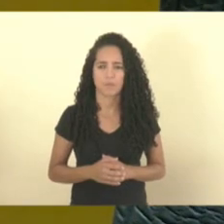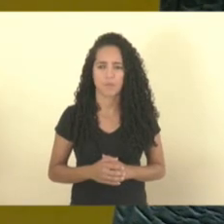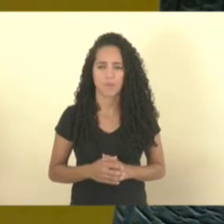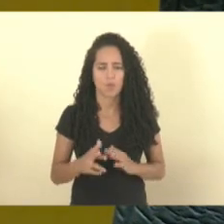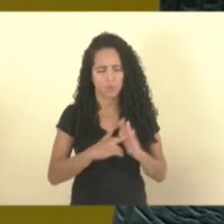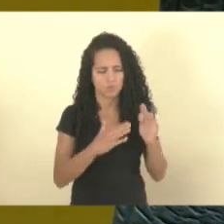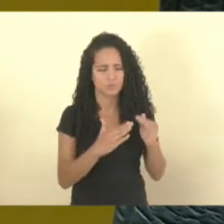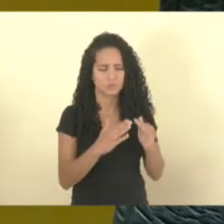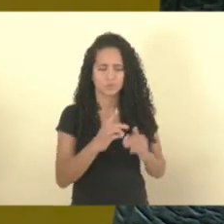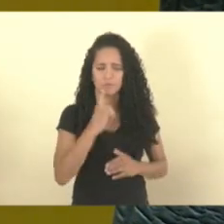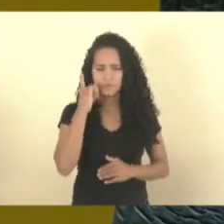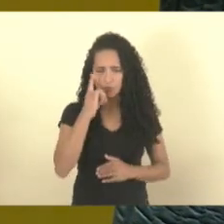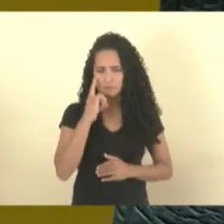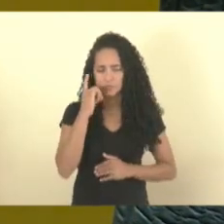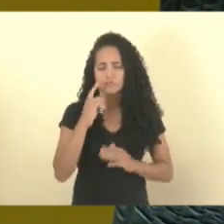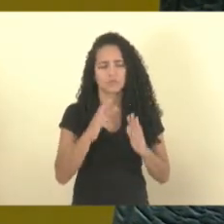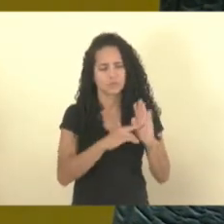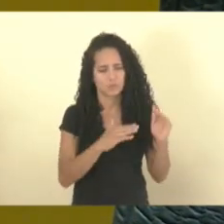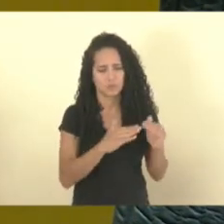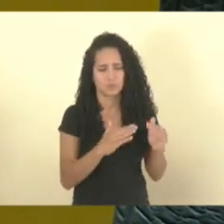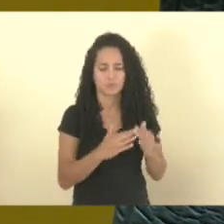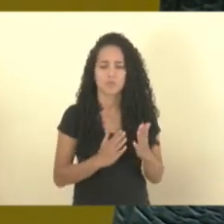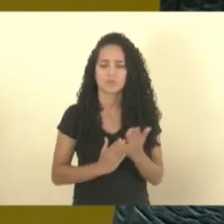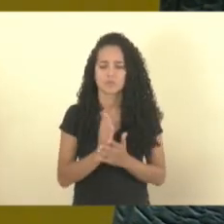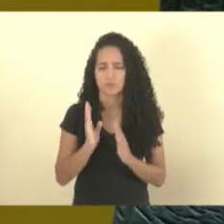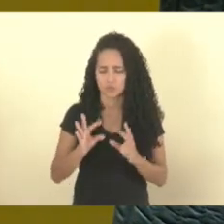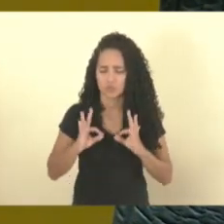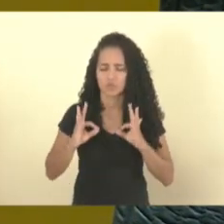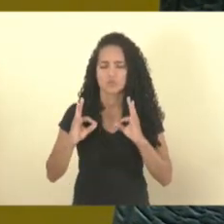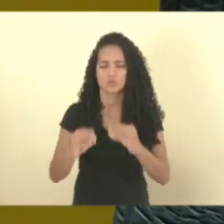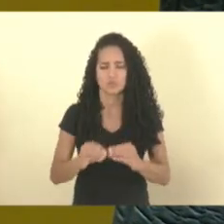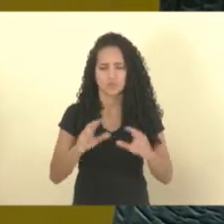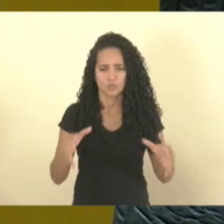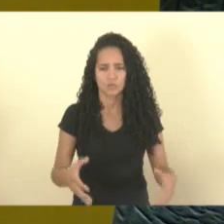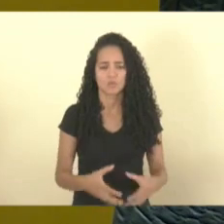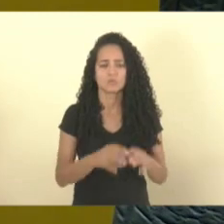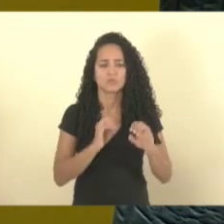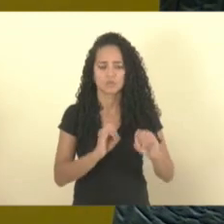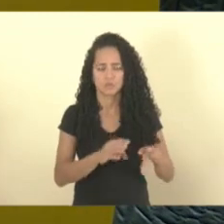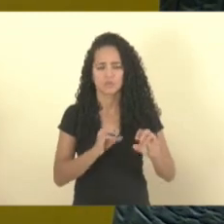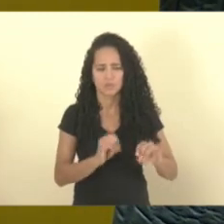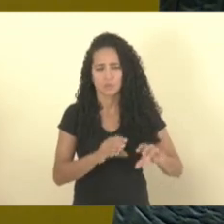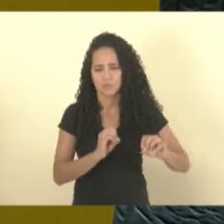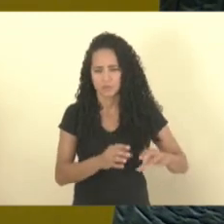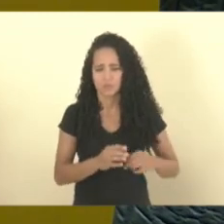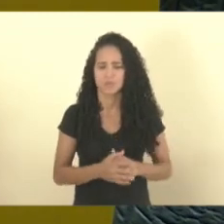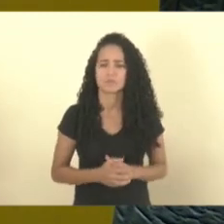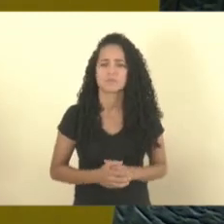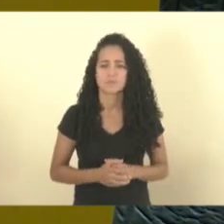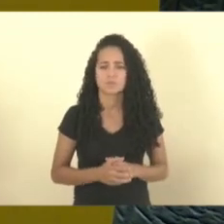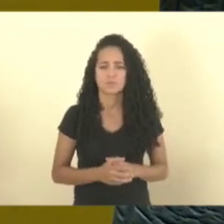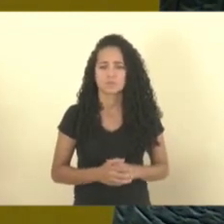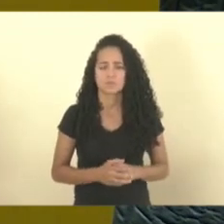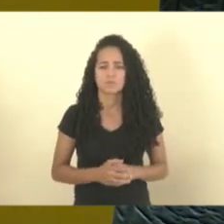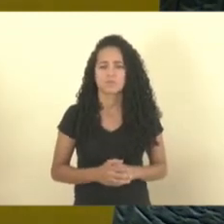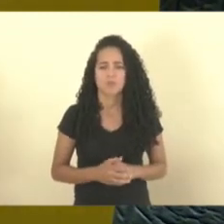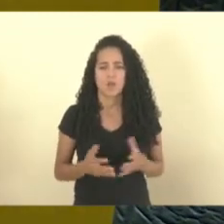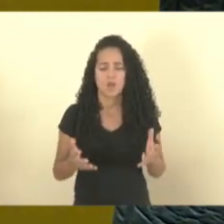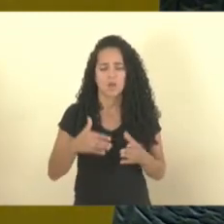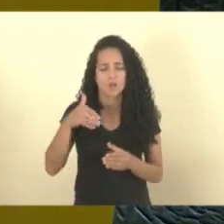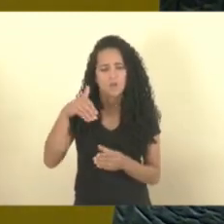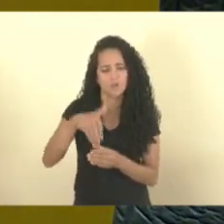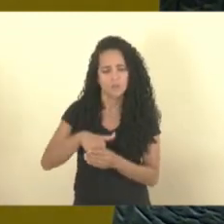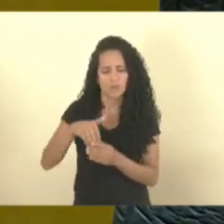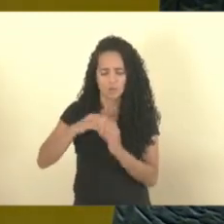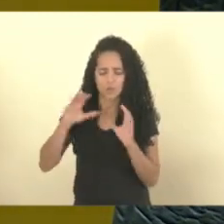Com o relator, deputado Gandini, com o relator. Aprovado a unanimidade na Comissão de Educação. Passo a colher os votos